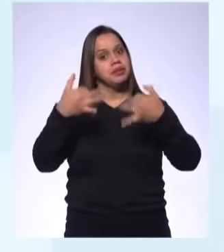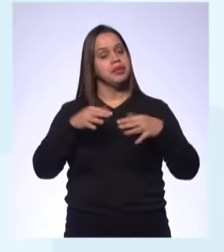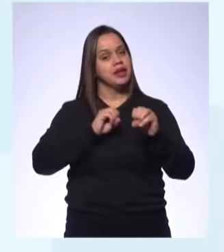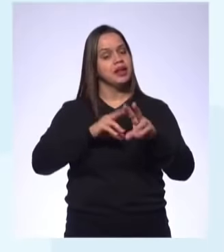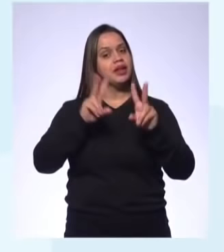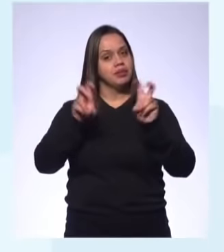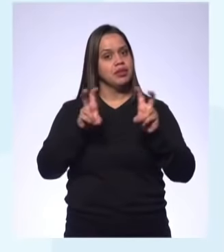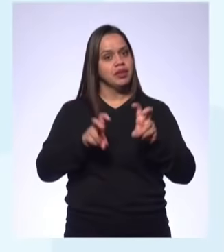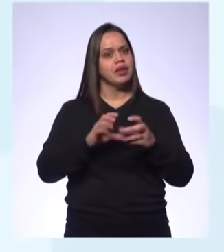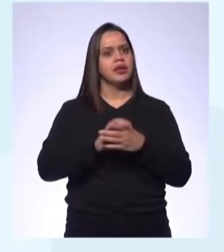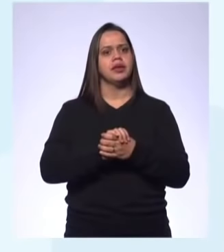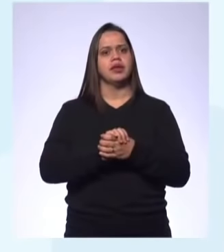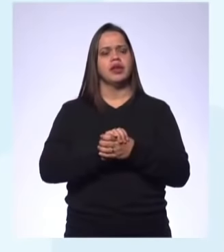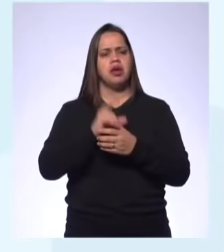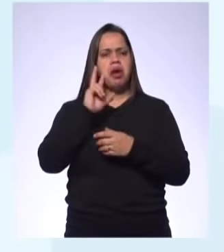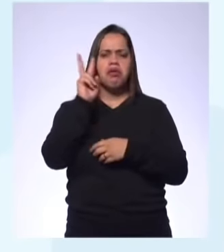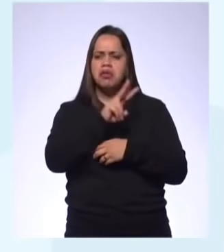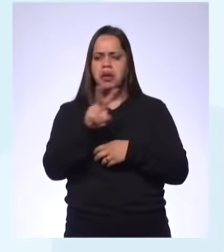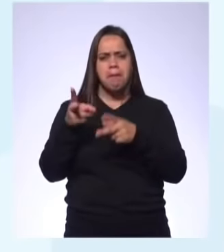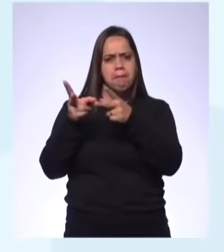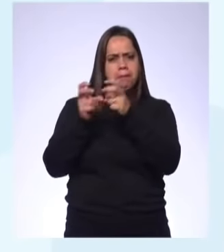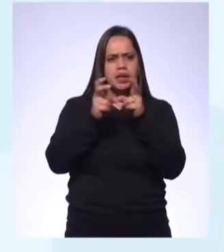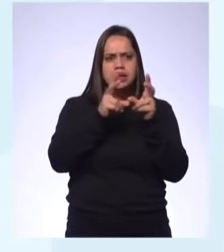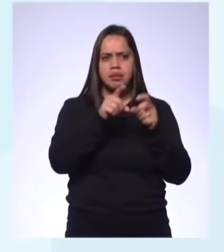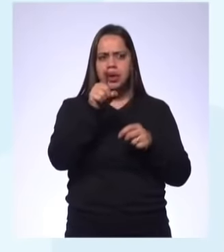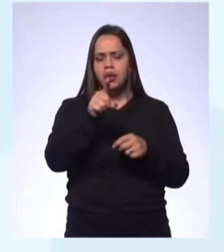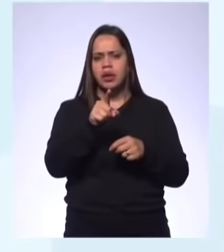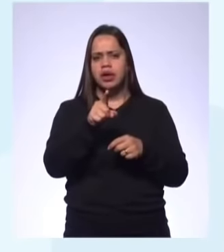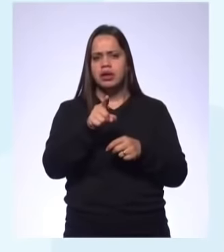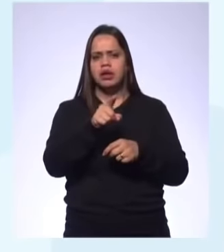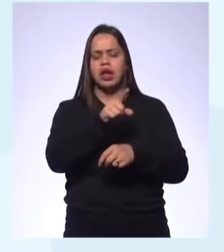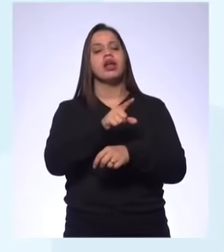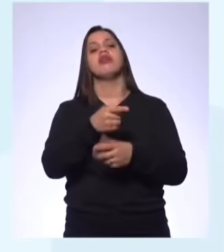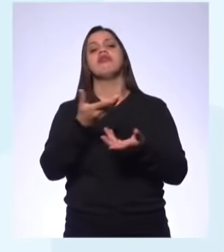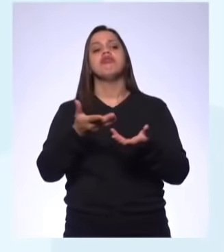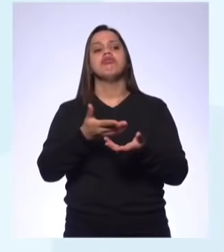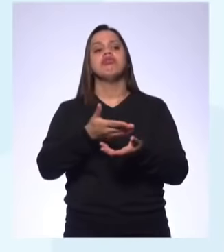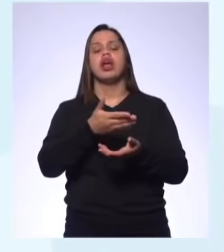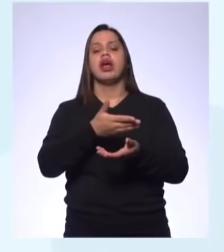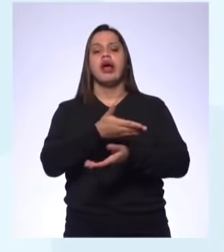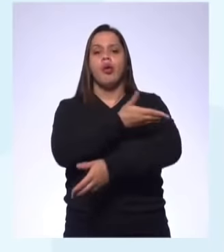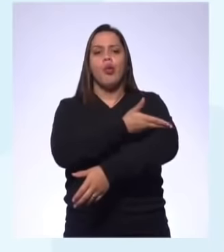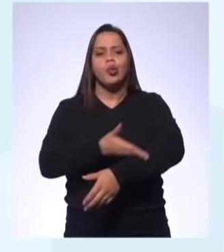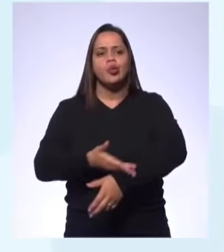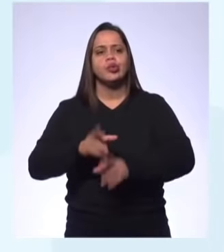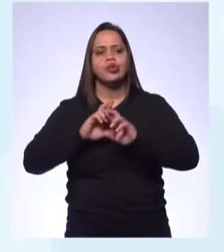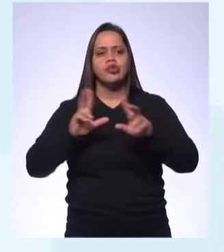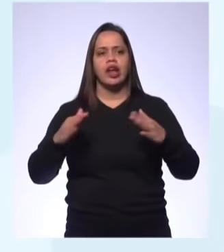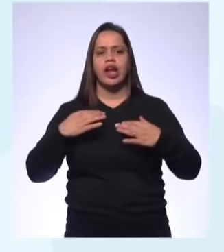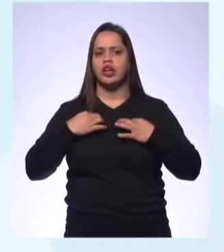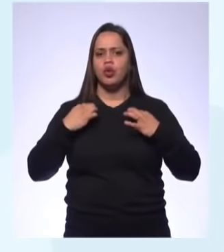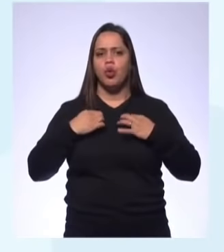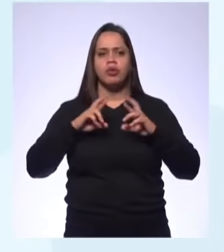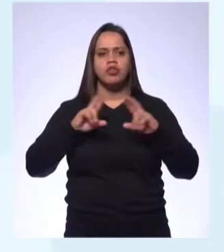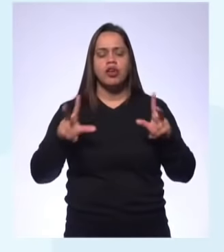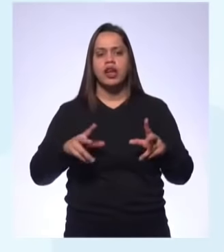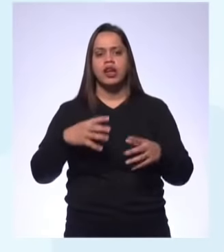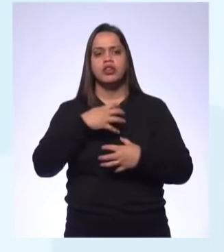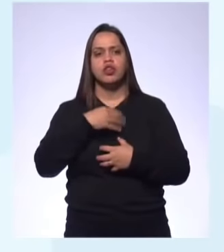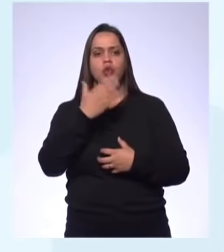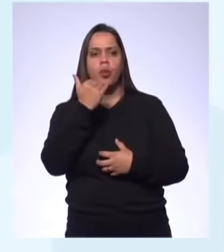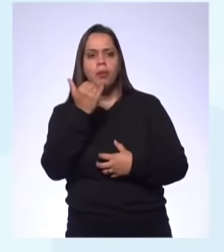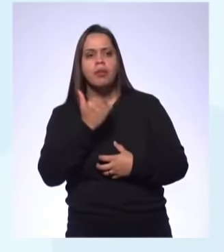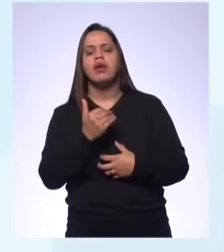Sim. Percebeu alguma diferença nos costumes, no jeito de se vestir, falar, se